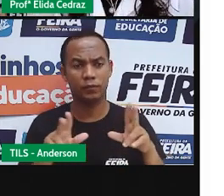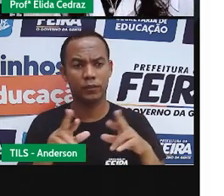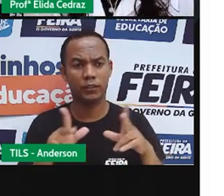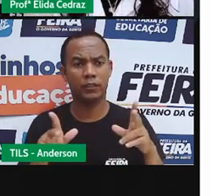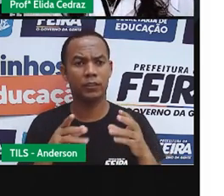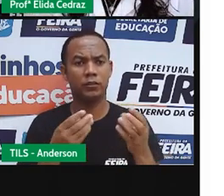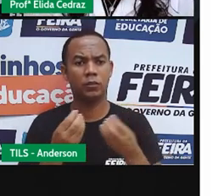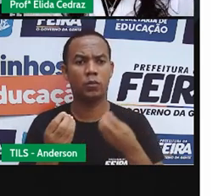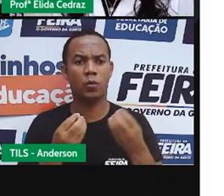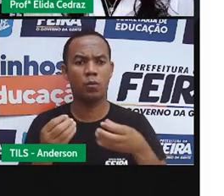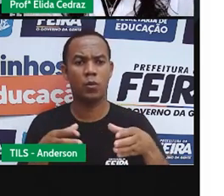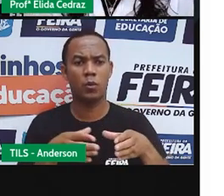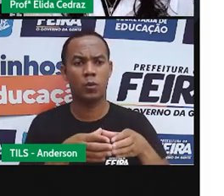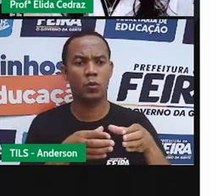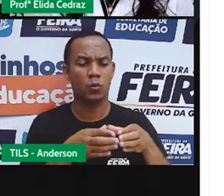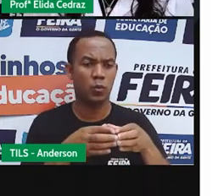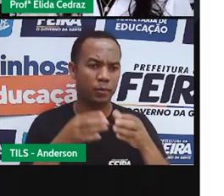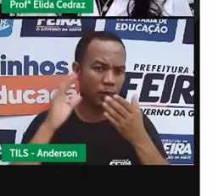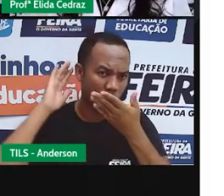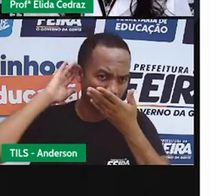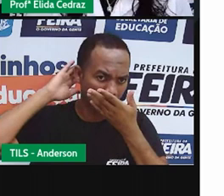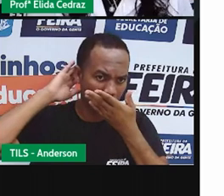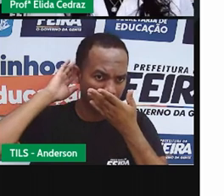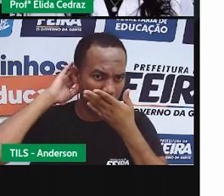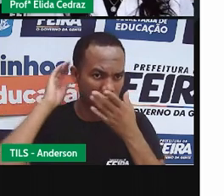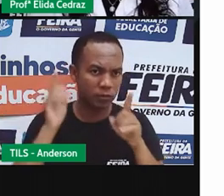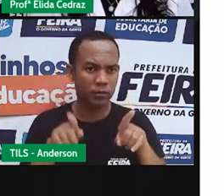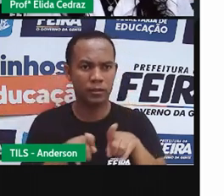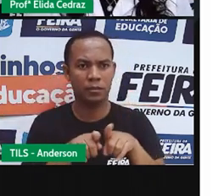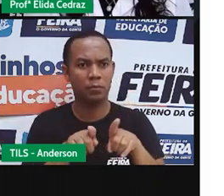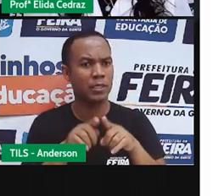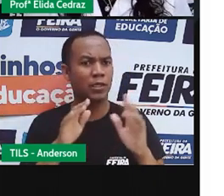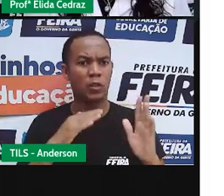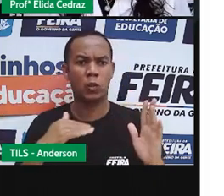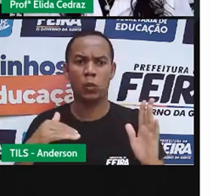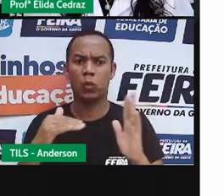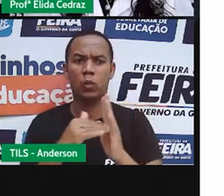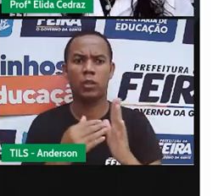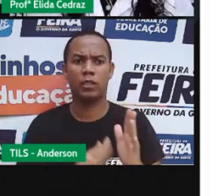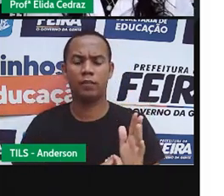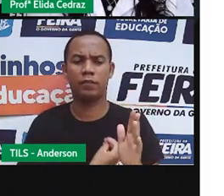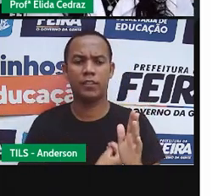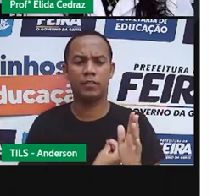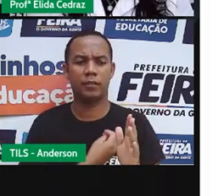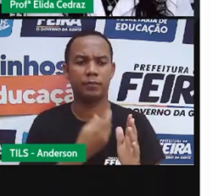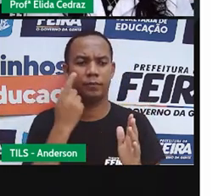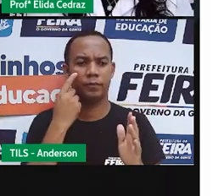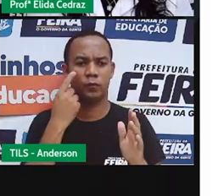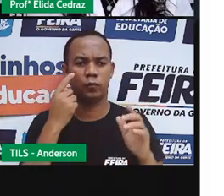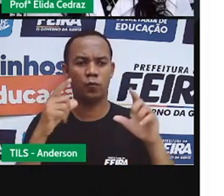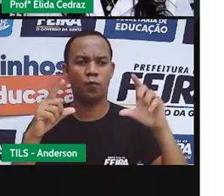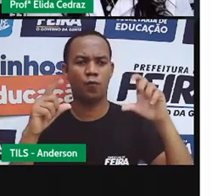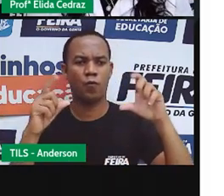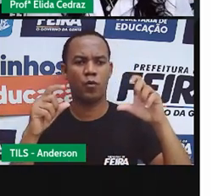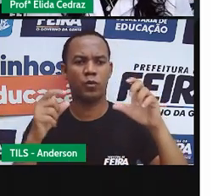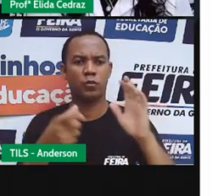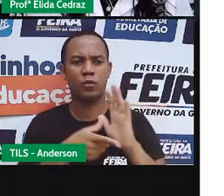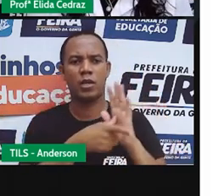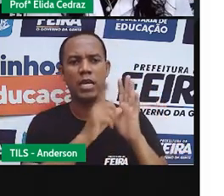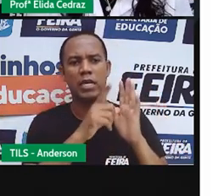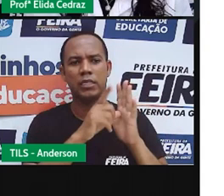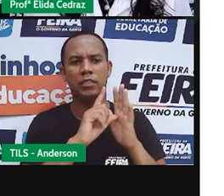diferencia nação indígena de nação indígena e em todos os artesanatos. As fotos anteriores que a Pro passou